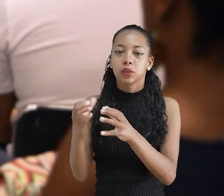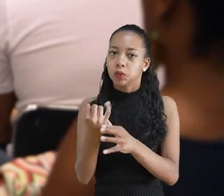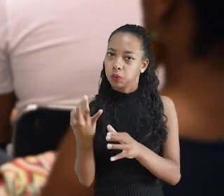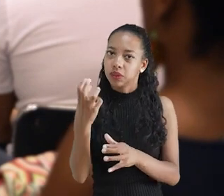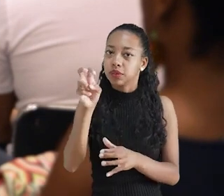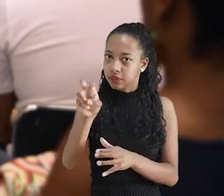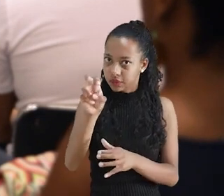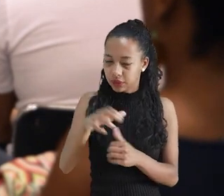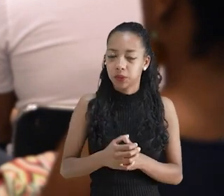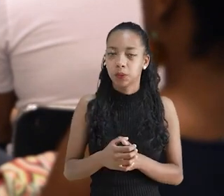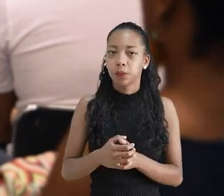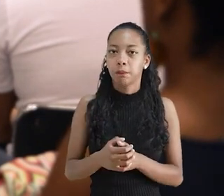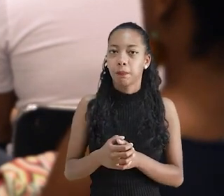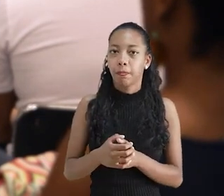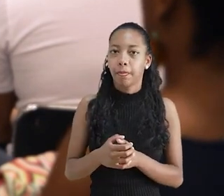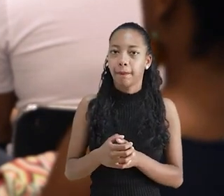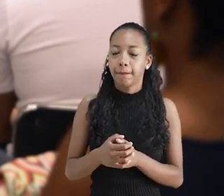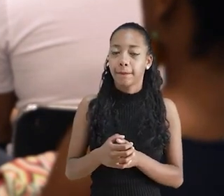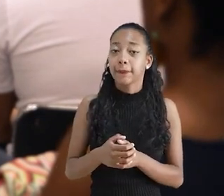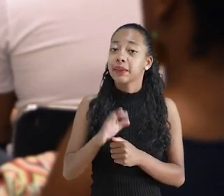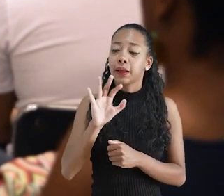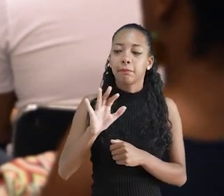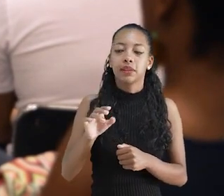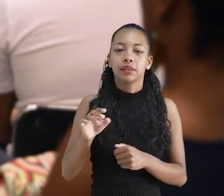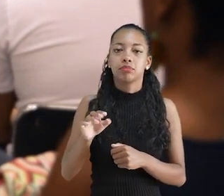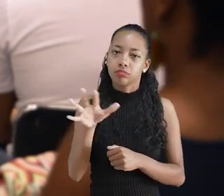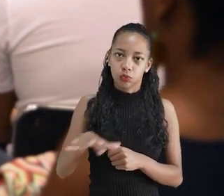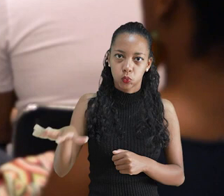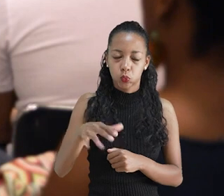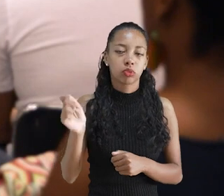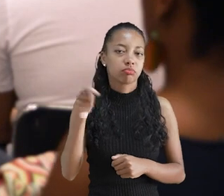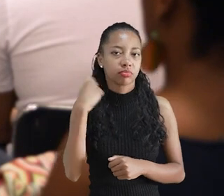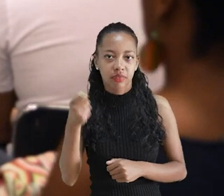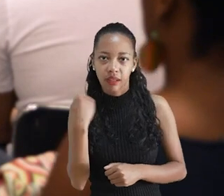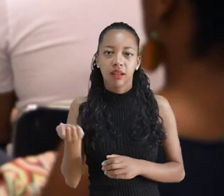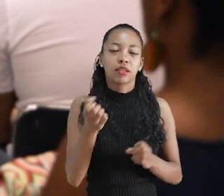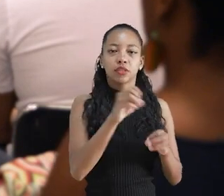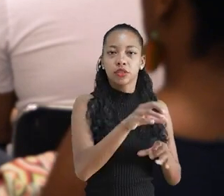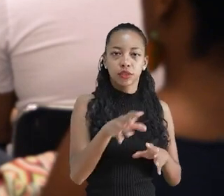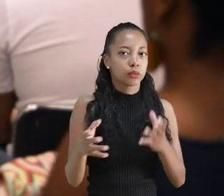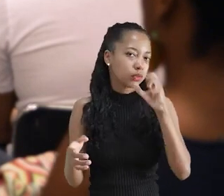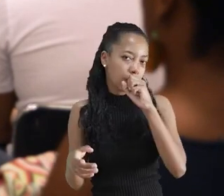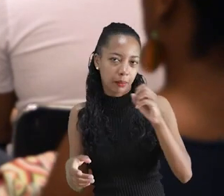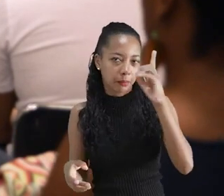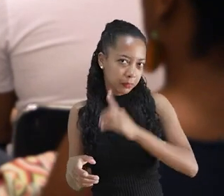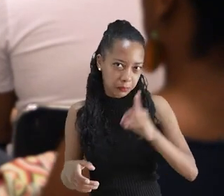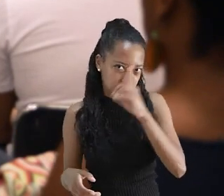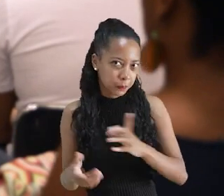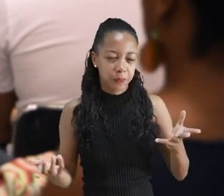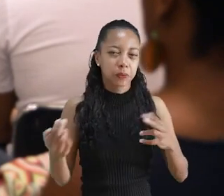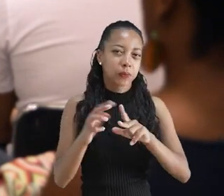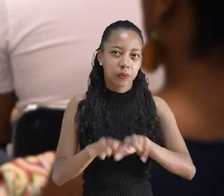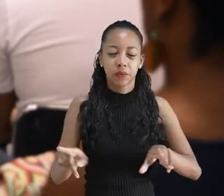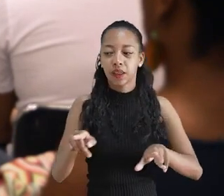cinco pessoas mas eh qualquer ação que a gente vai fazer arte educação com as crianças no final de semana com o pessoal do hip